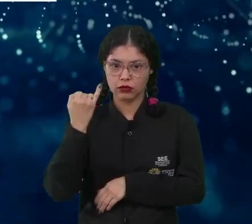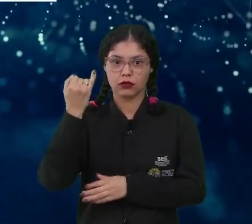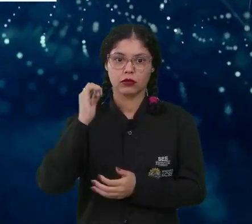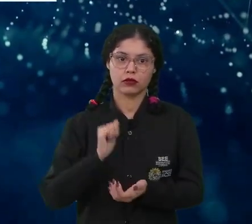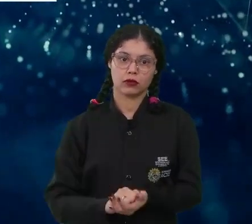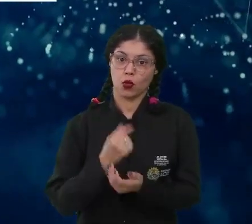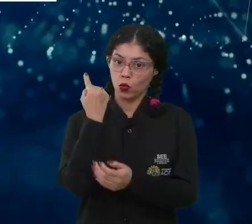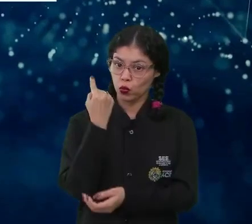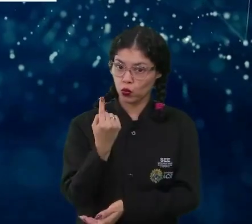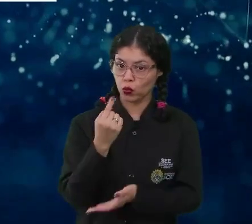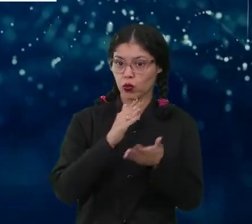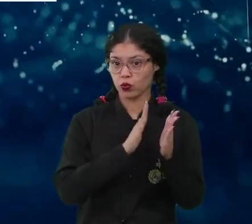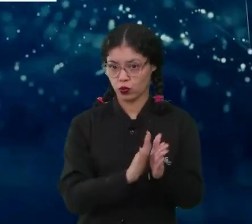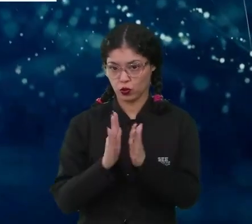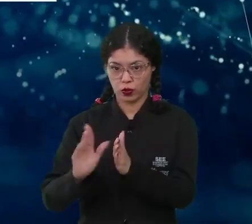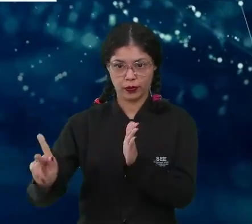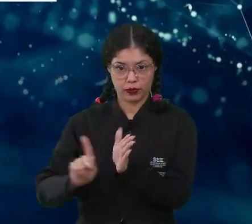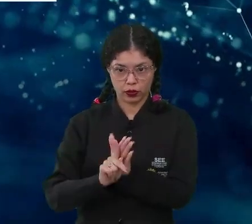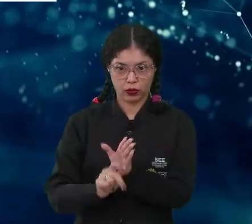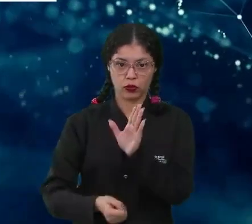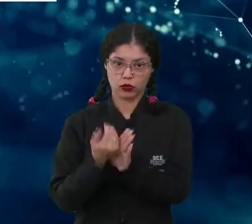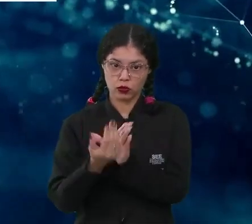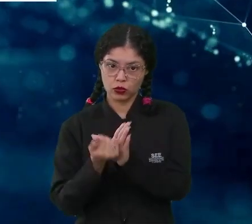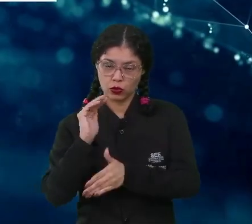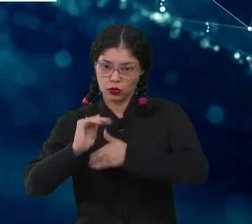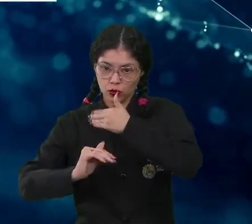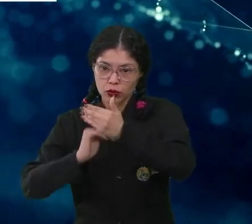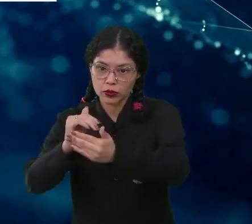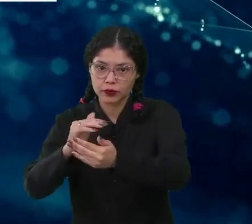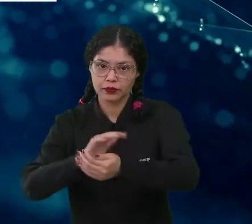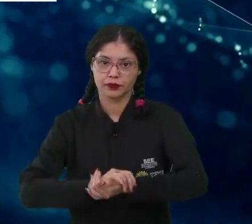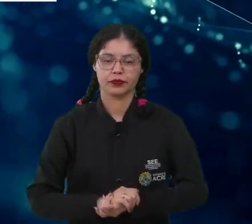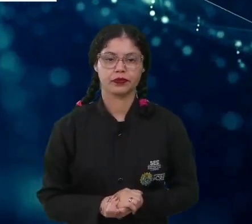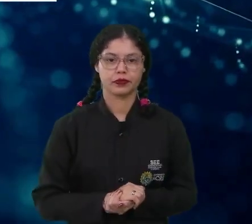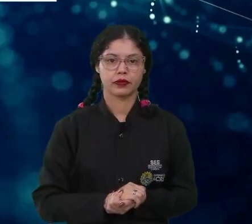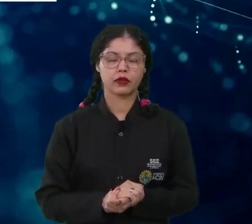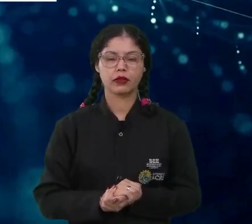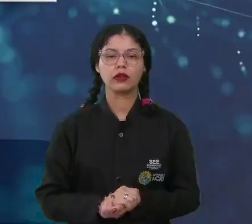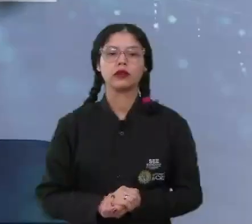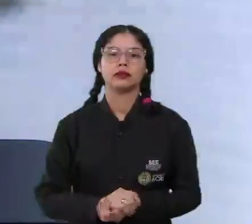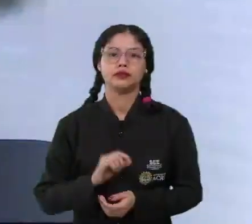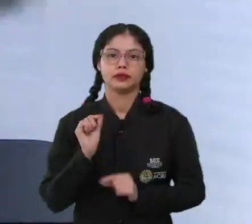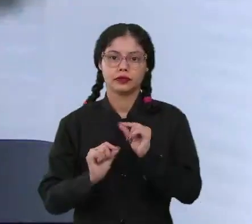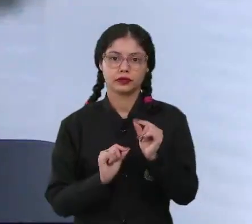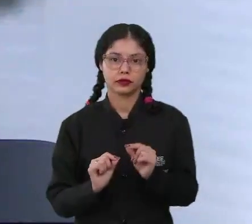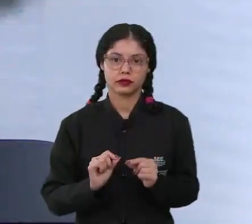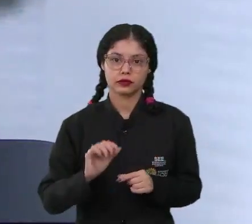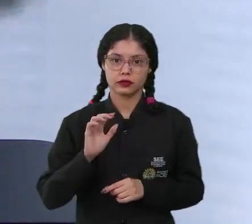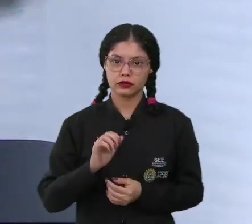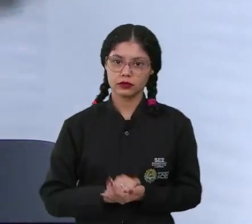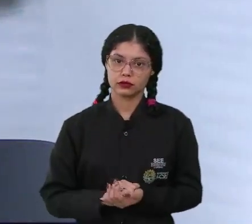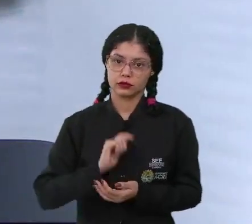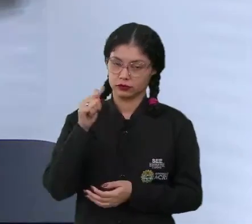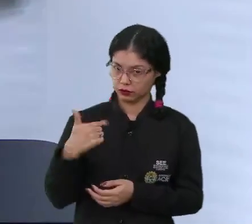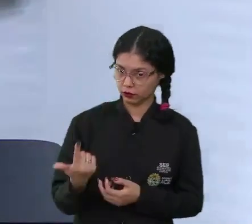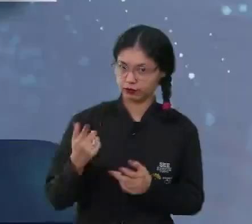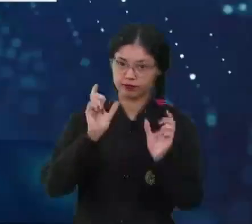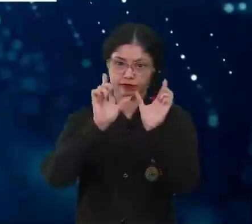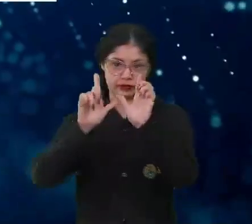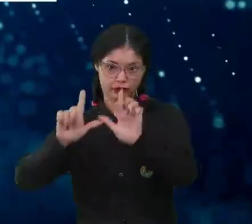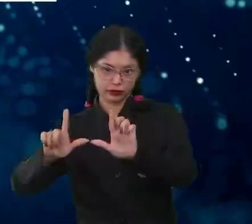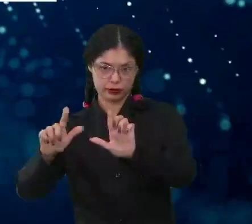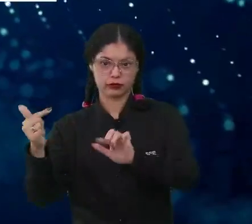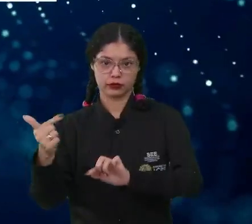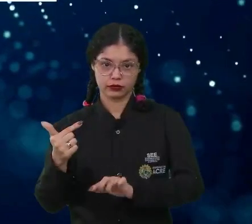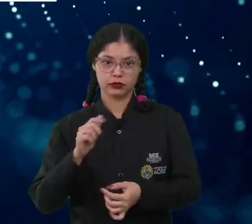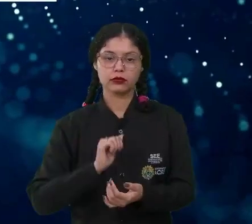especializa em um segmento específico do processo produtivo. Logo, a gente chama de especialização. No segundo quadro,